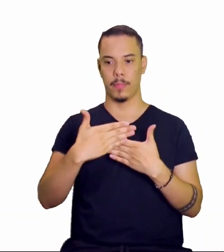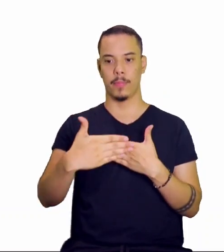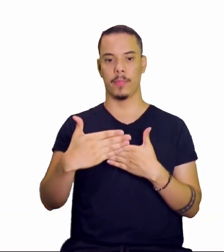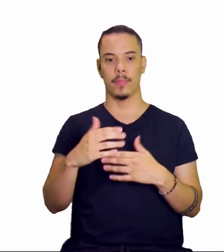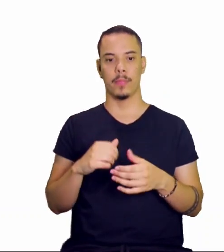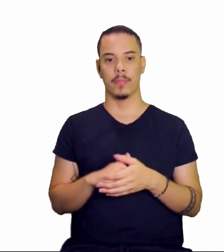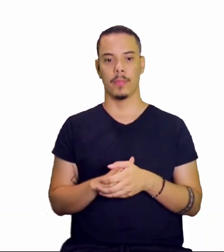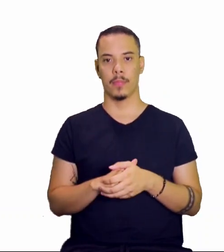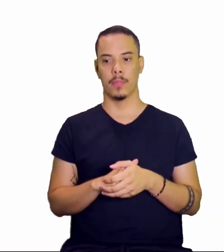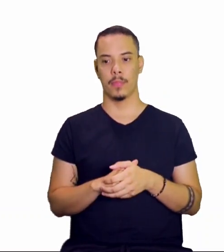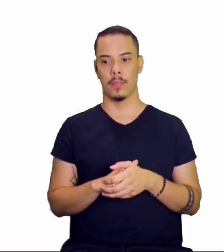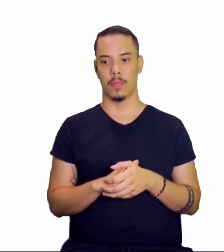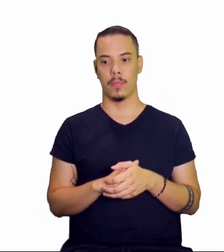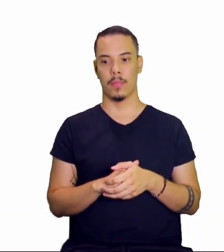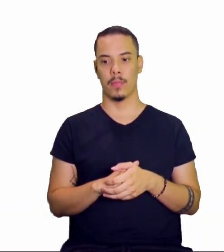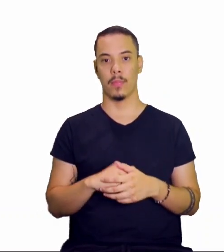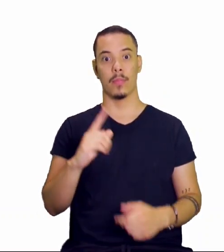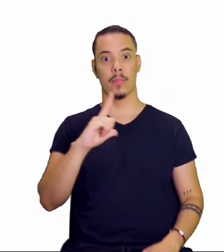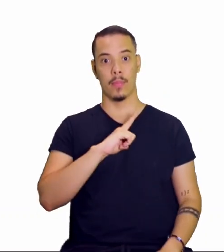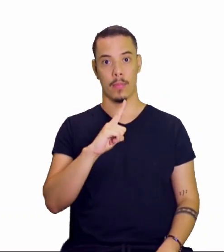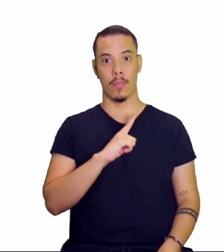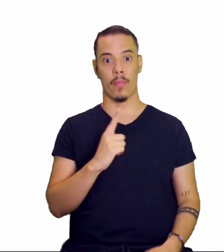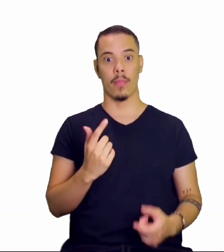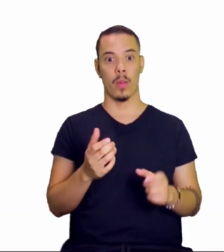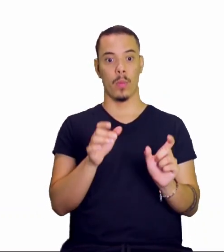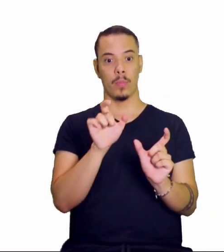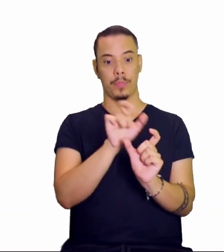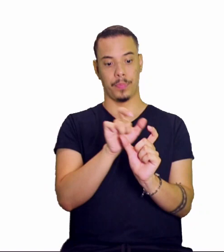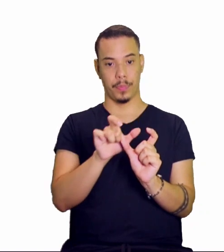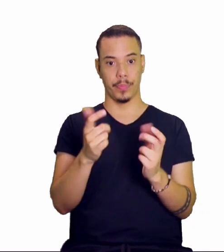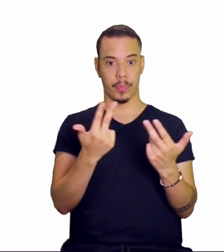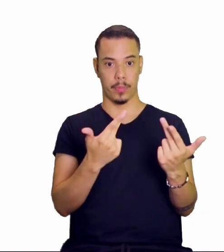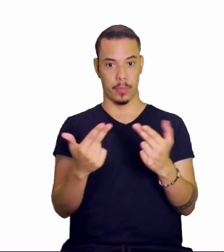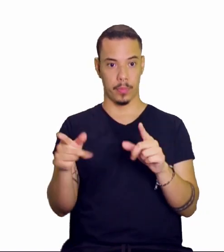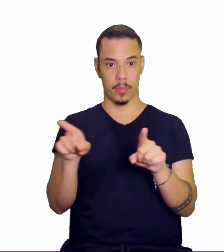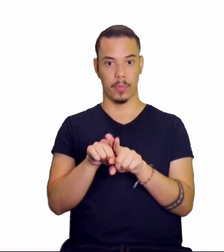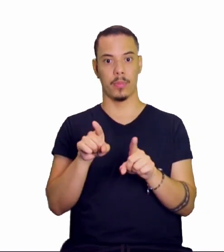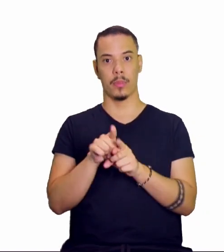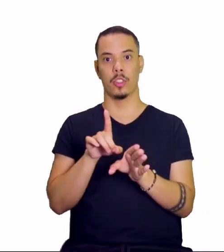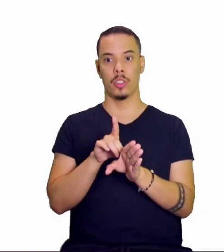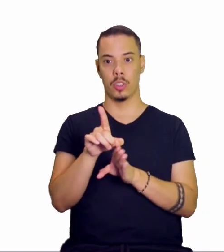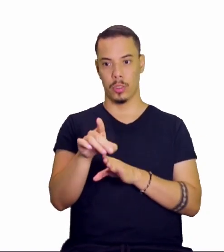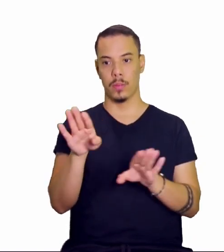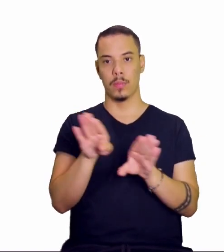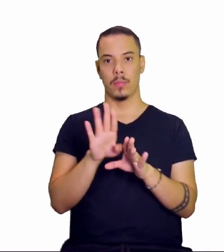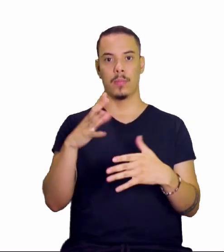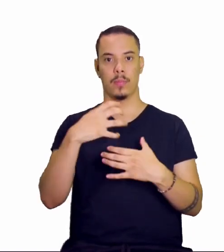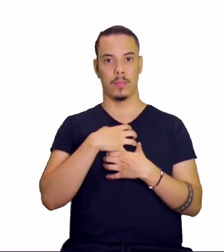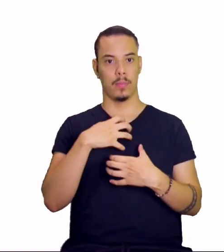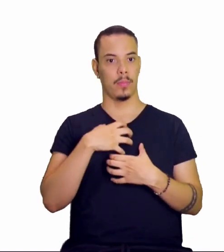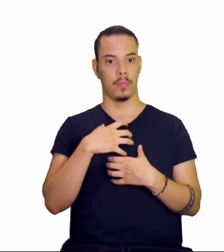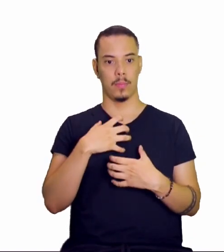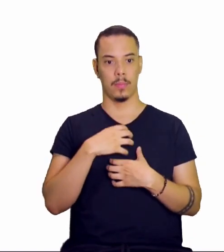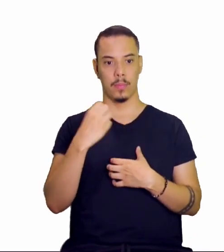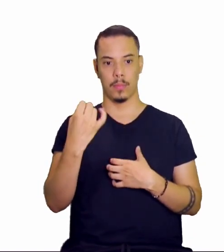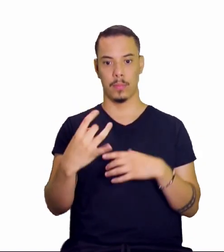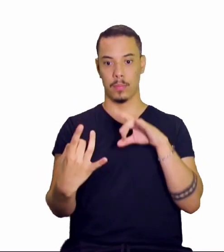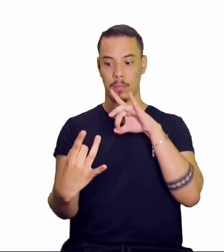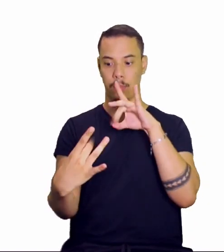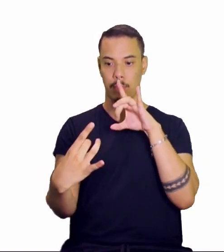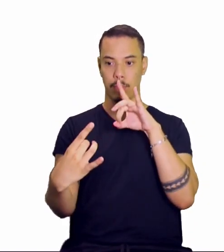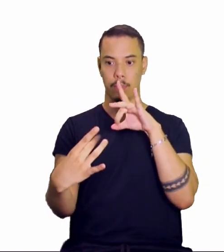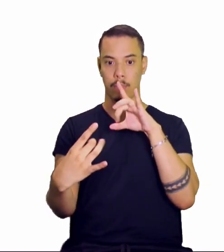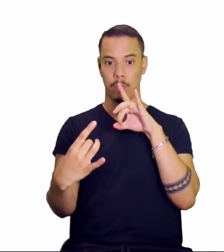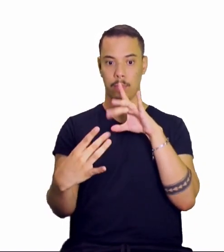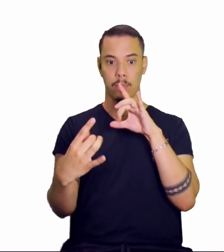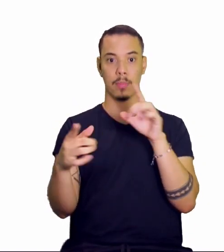lá, só para falar que ela tem mesmo módulo, que é o mesmo valor, né? Mesma direção ali e mesmo sentido, ó. Bateu, recebeu, né? Em sentido oposto,